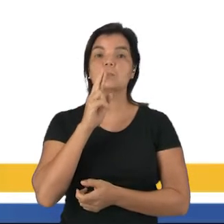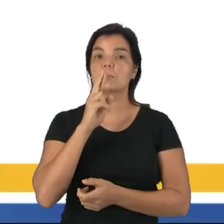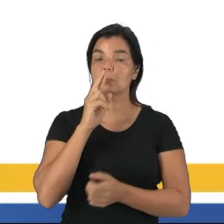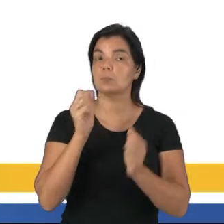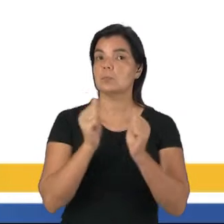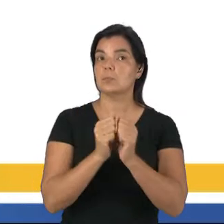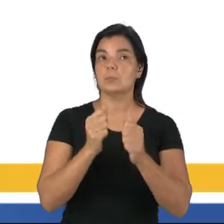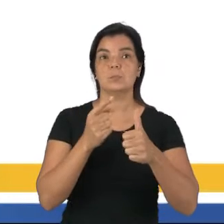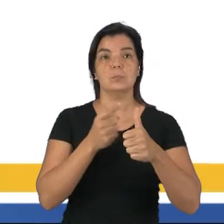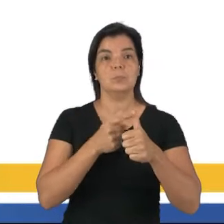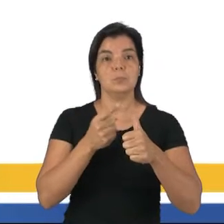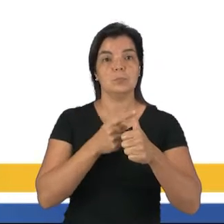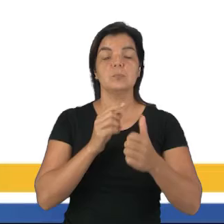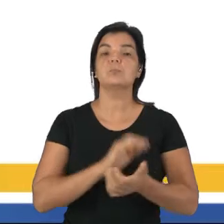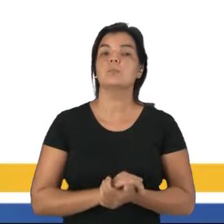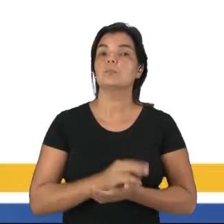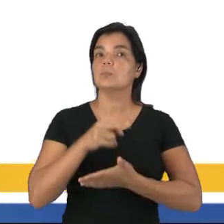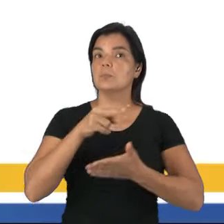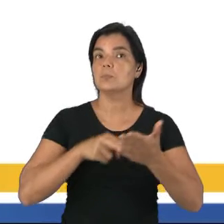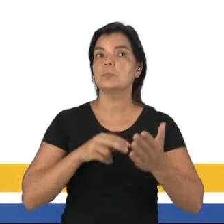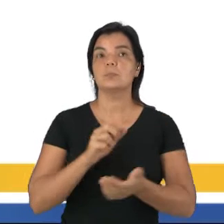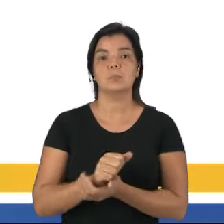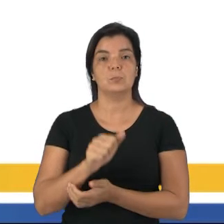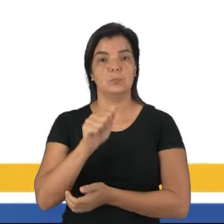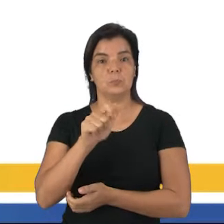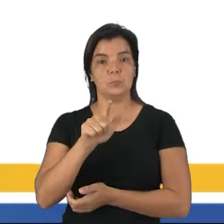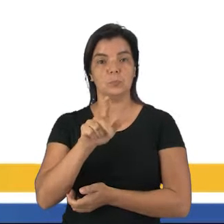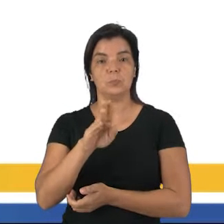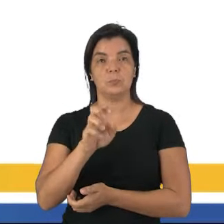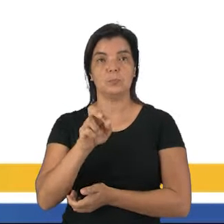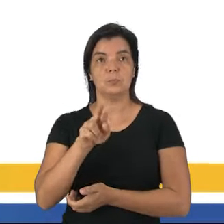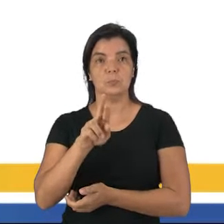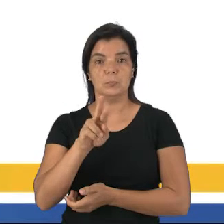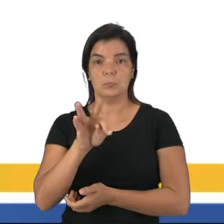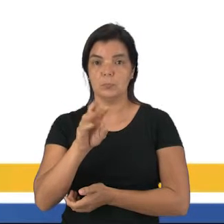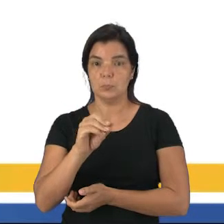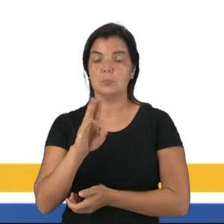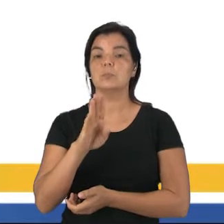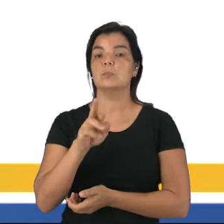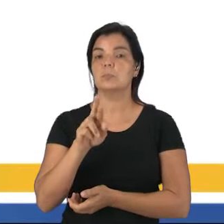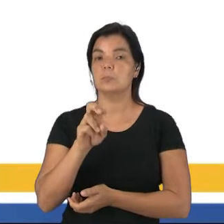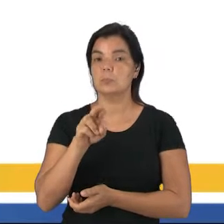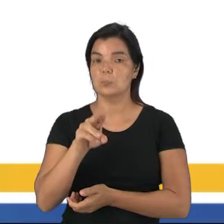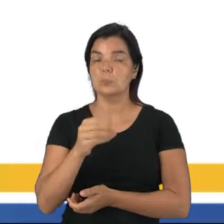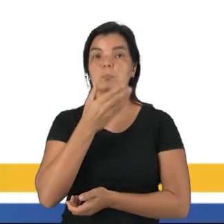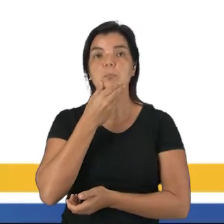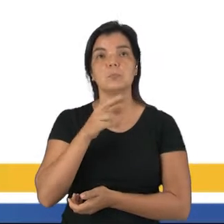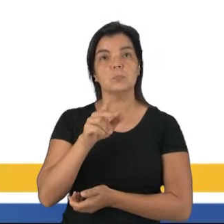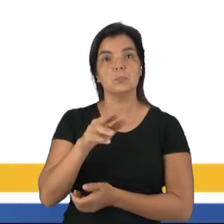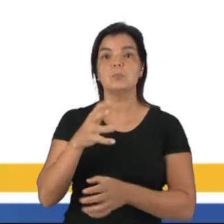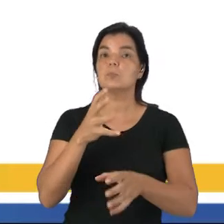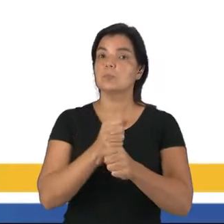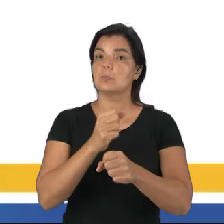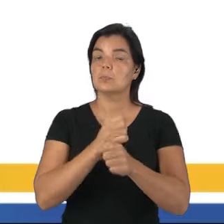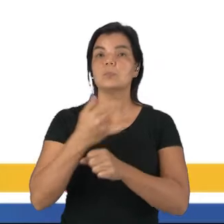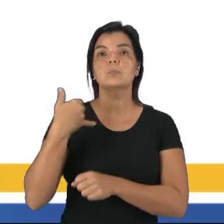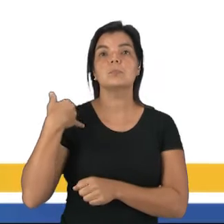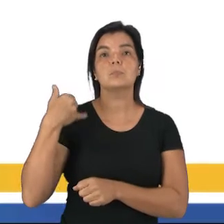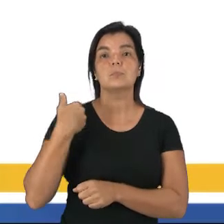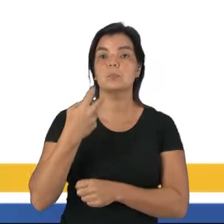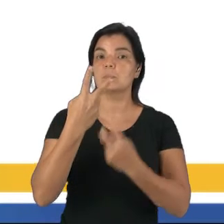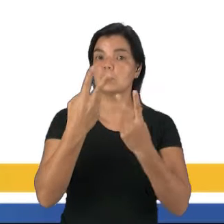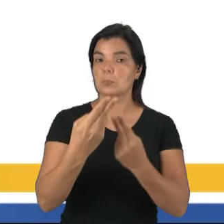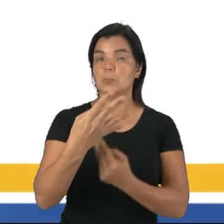resolução. Primeiro, vamos fazer aqui a leitura. Alberto e Bruno são irmãos. A soma das idades é igual